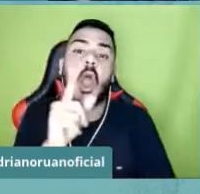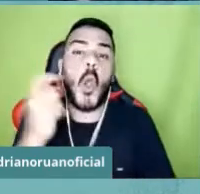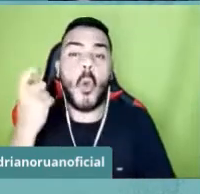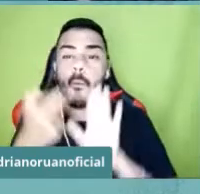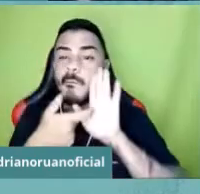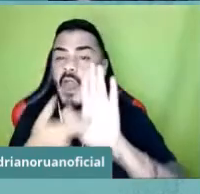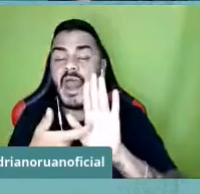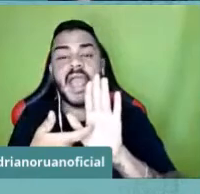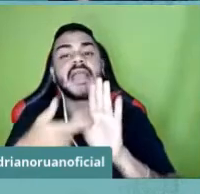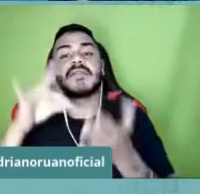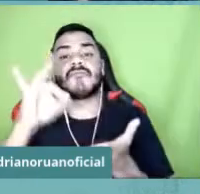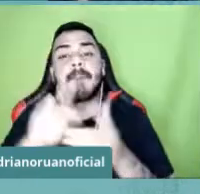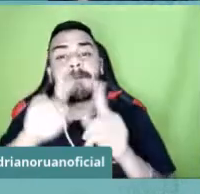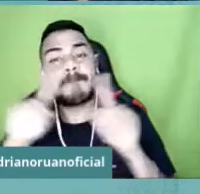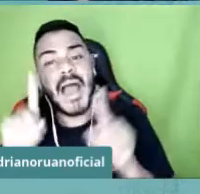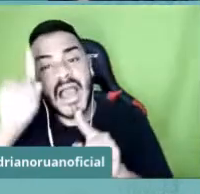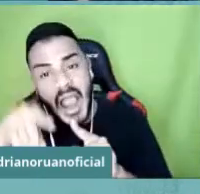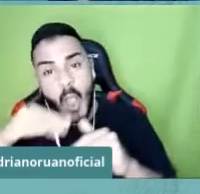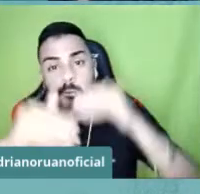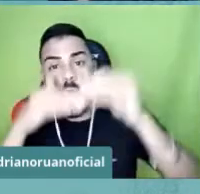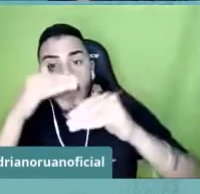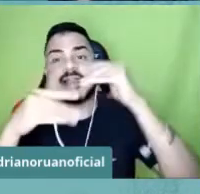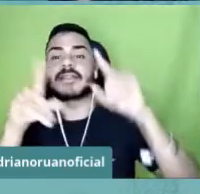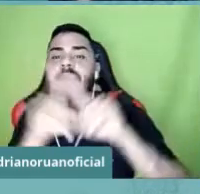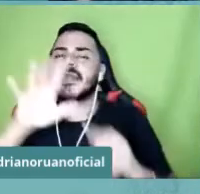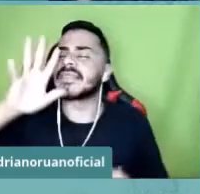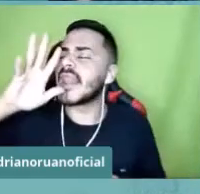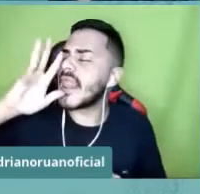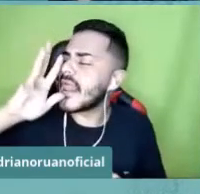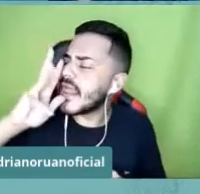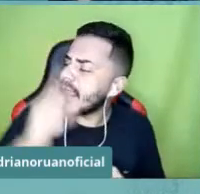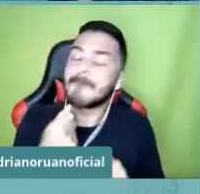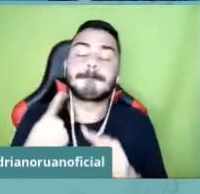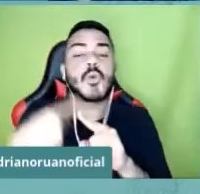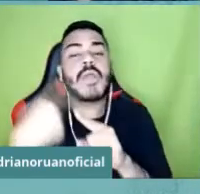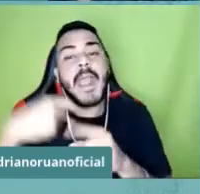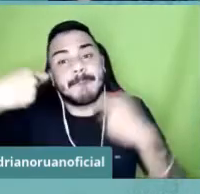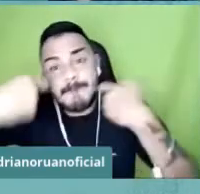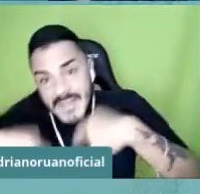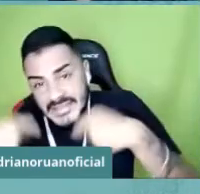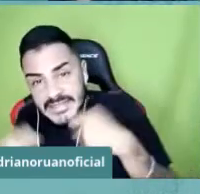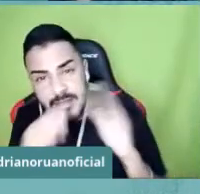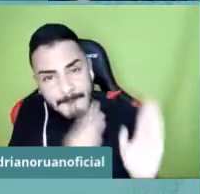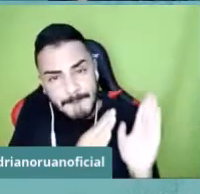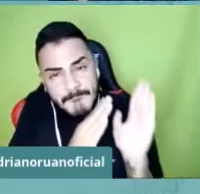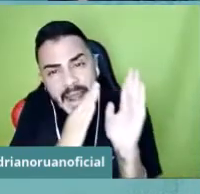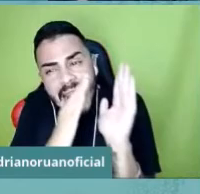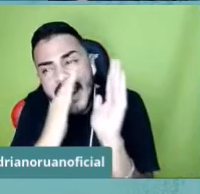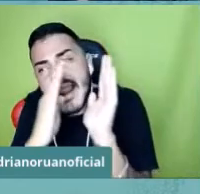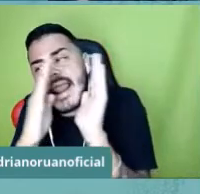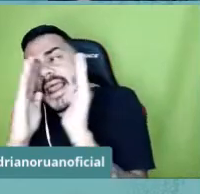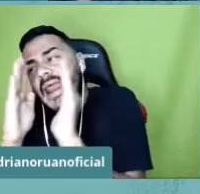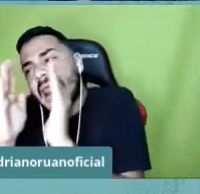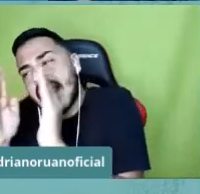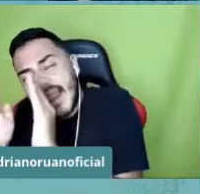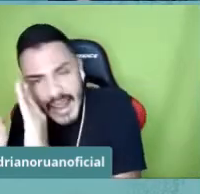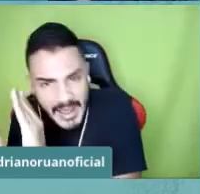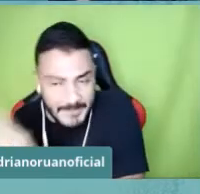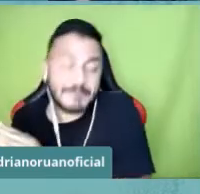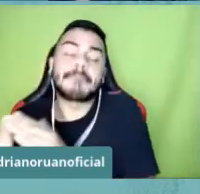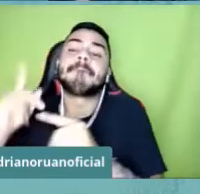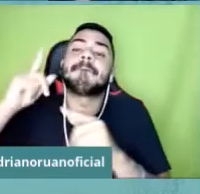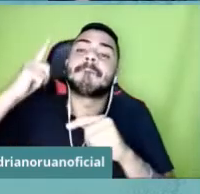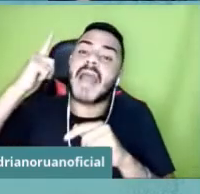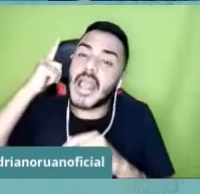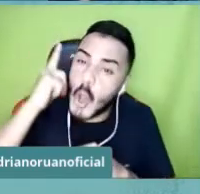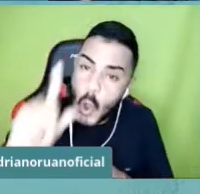mas é um processo também demorado, porque precisa passar por todas essas etapas para que se garanta